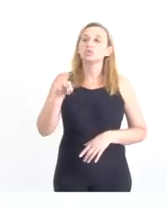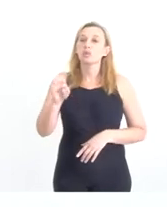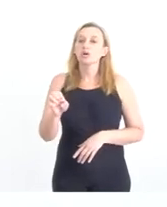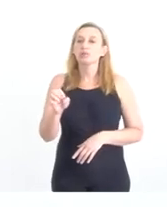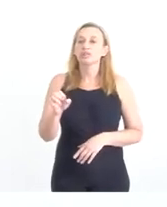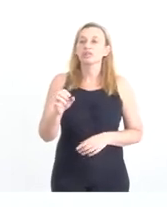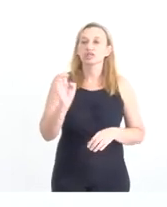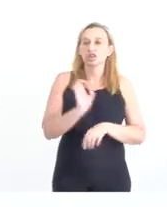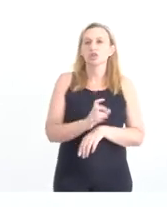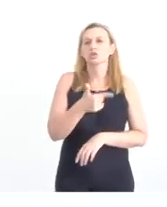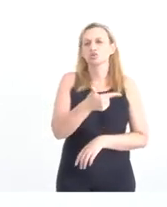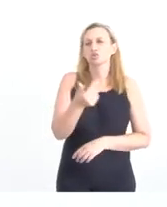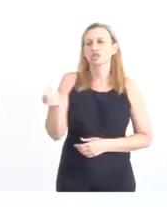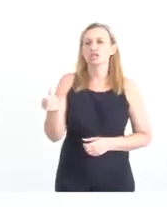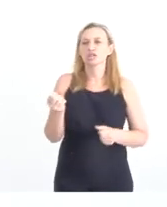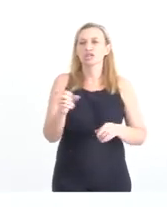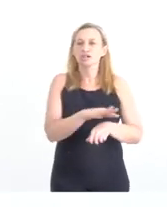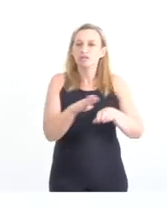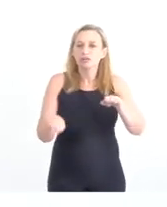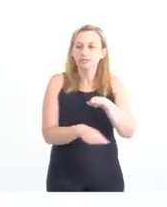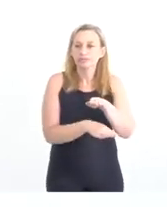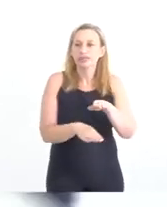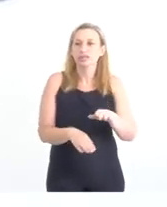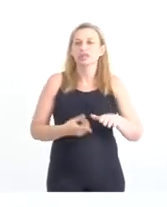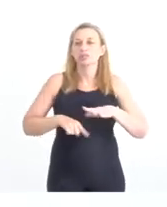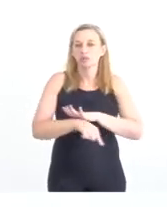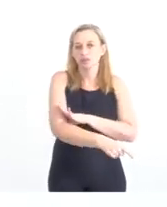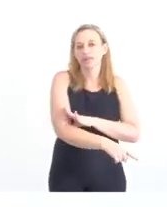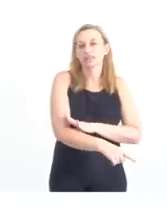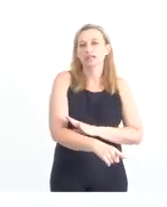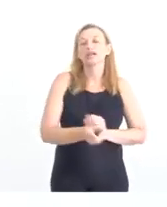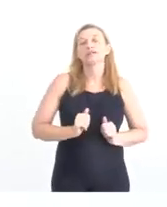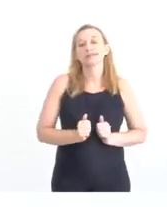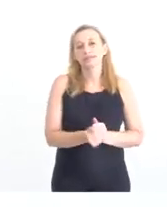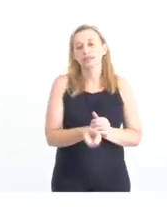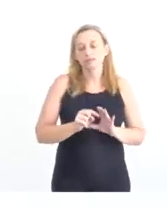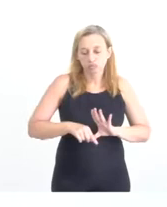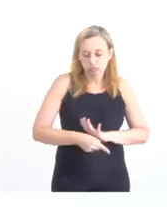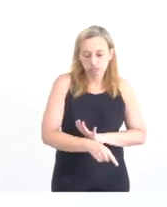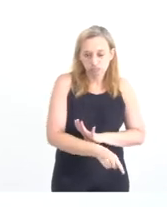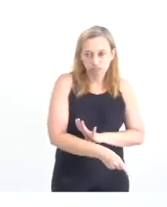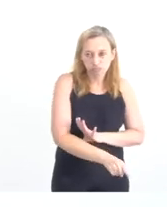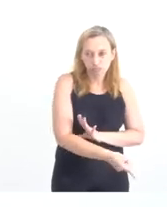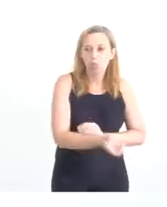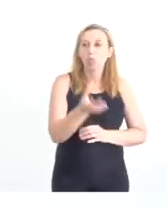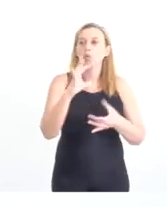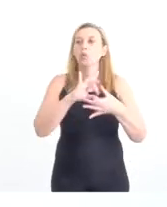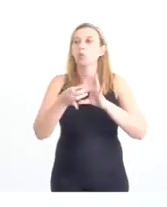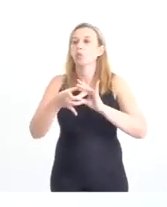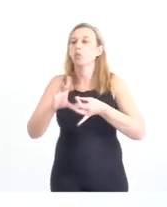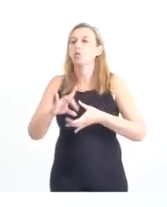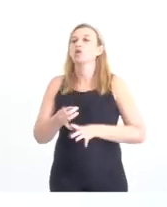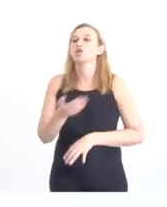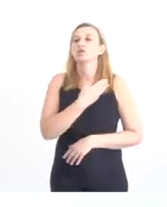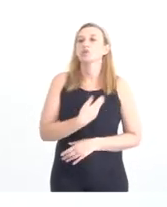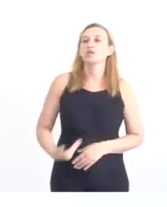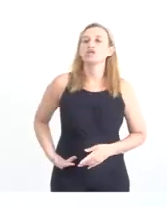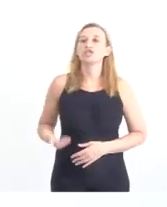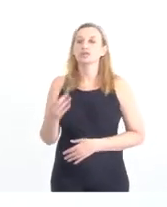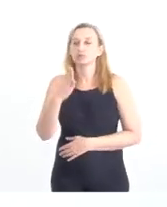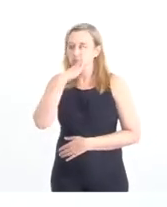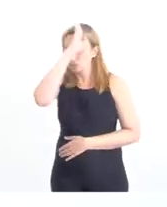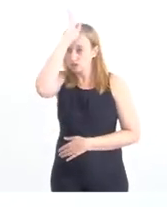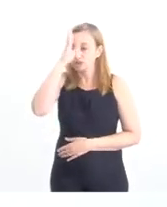2016 a de validade se aprofundaram em seguiram se aprofundando no contexto do governo fascista de bolsonaro e